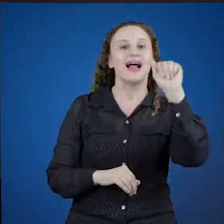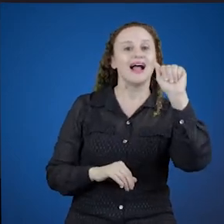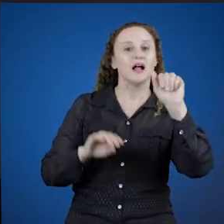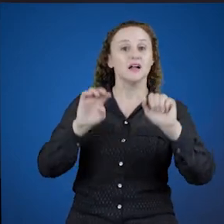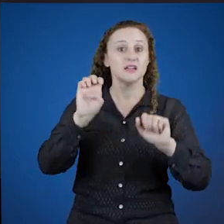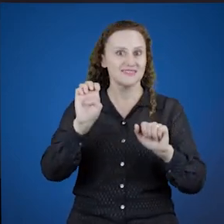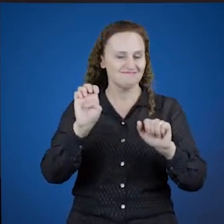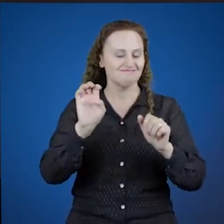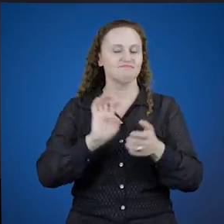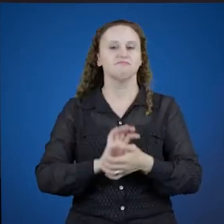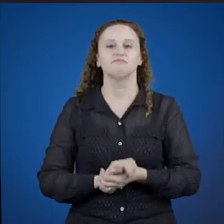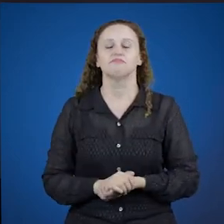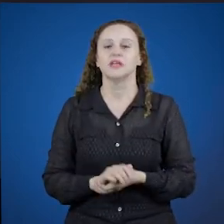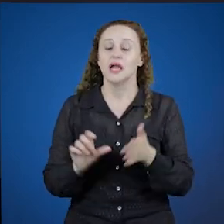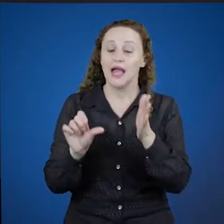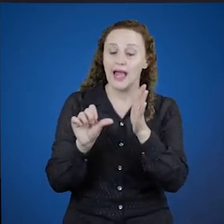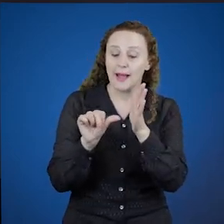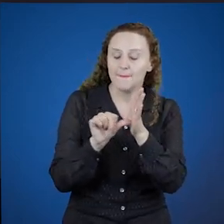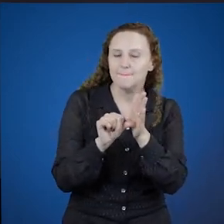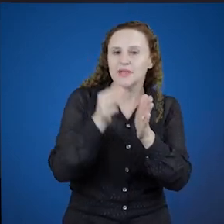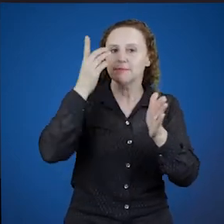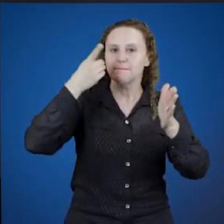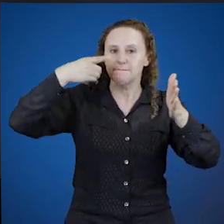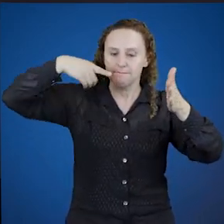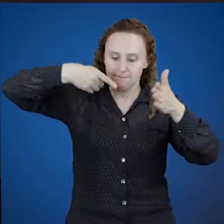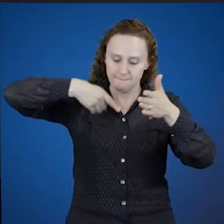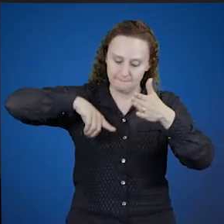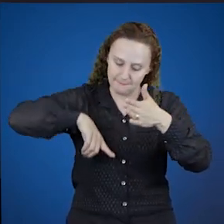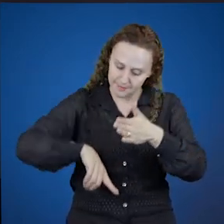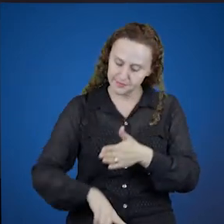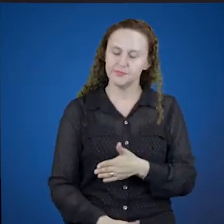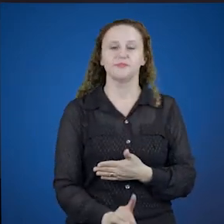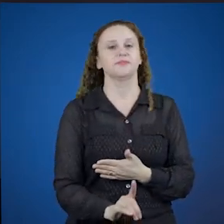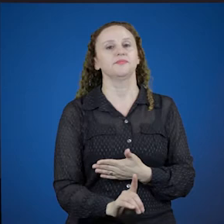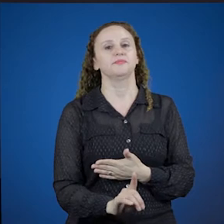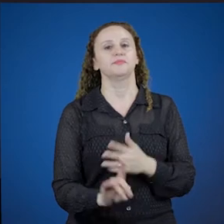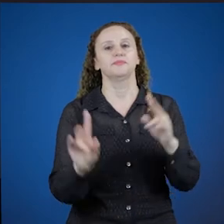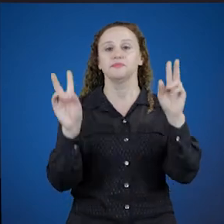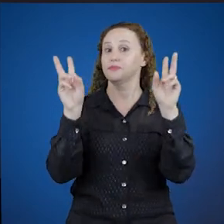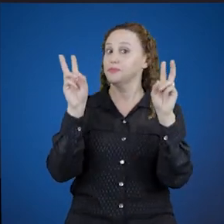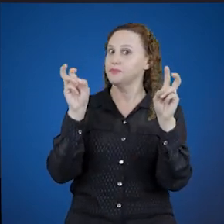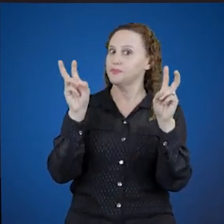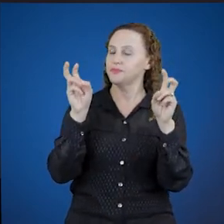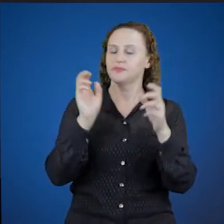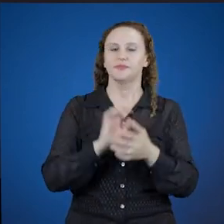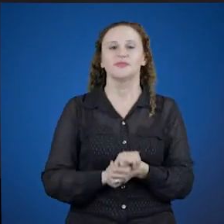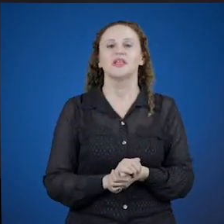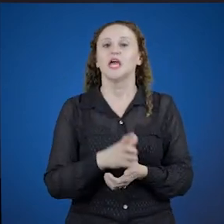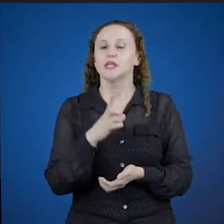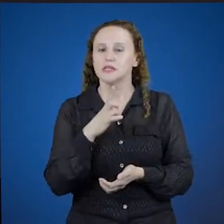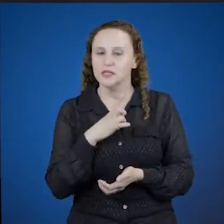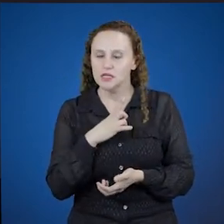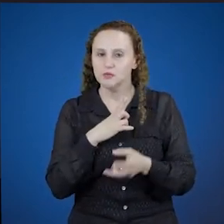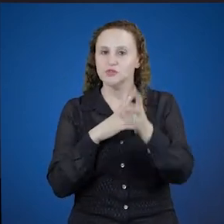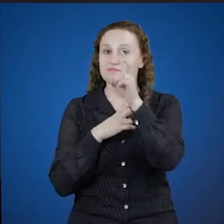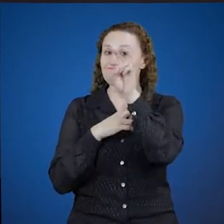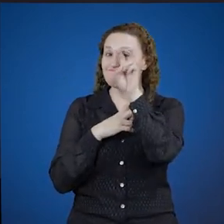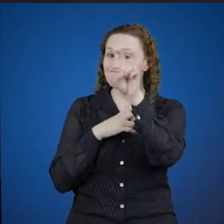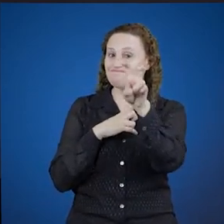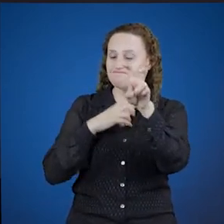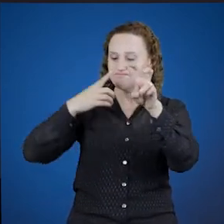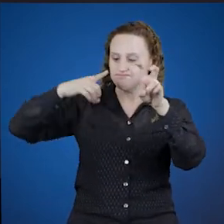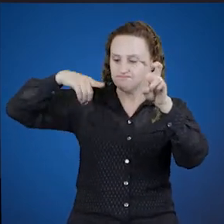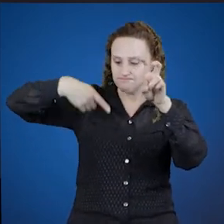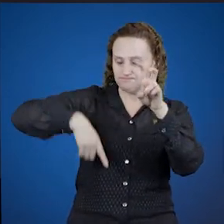em ai então temos aqui a primeira declinação conforme dito temos cinco